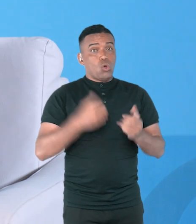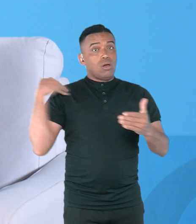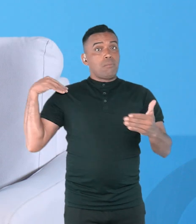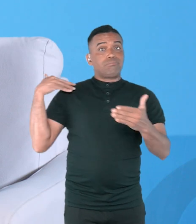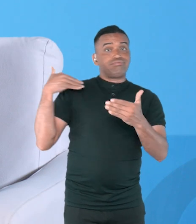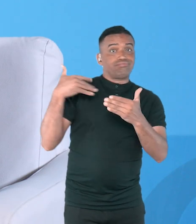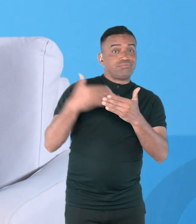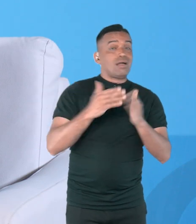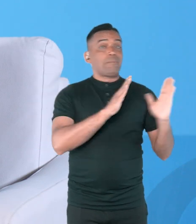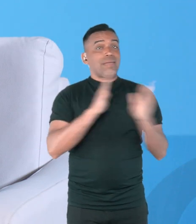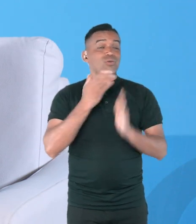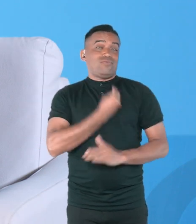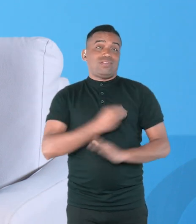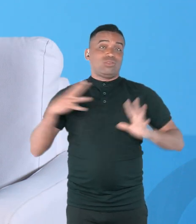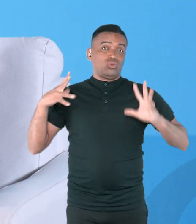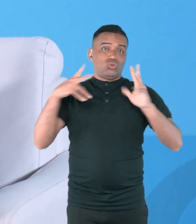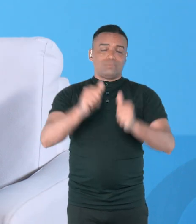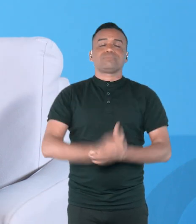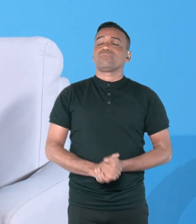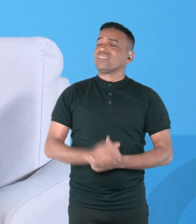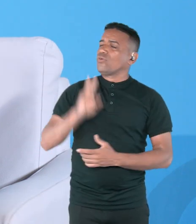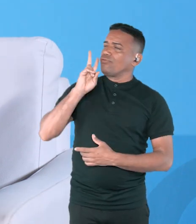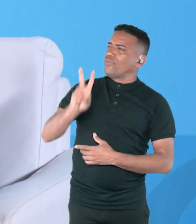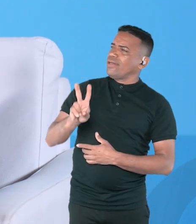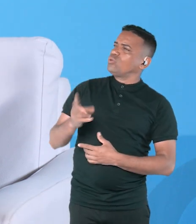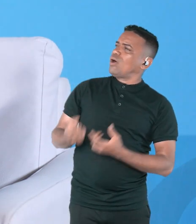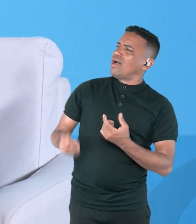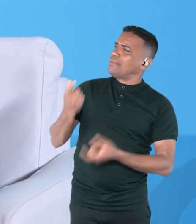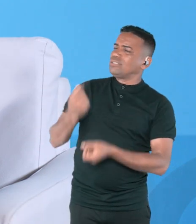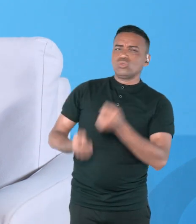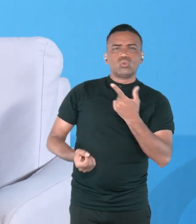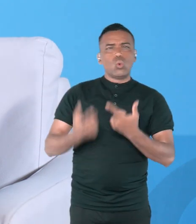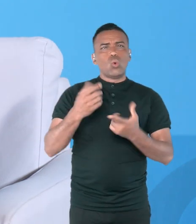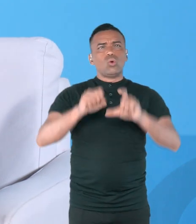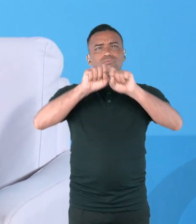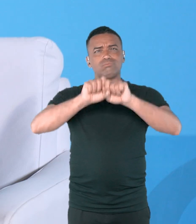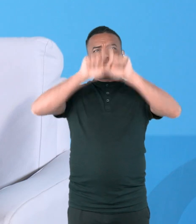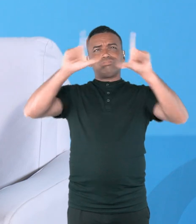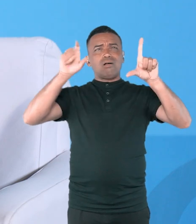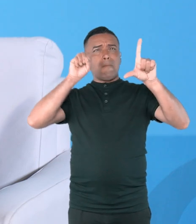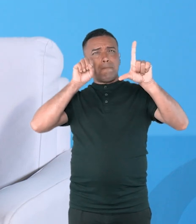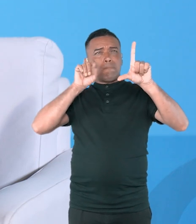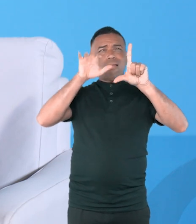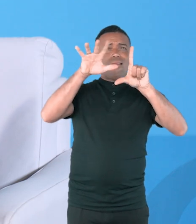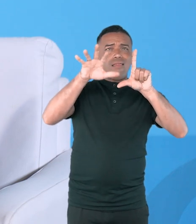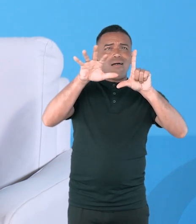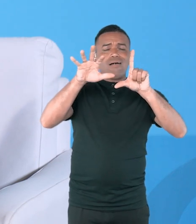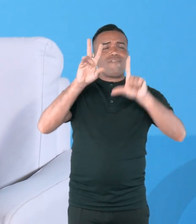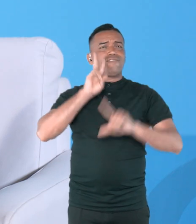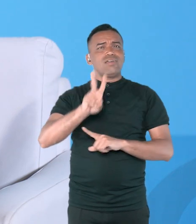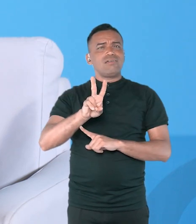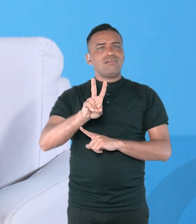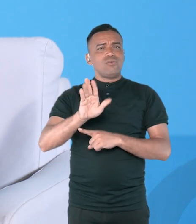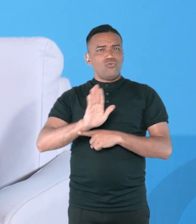na vida. E aí ele fala no final assim, mas vendo esses absurdos, vendo aquilo projetado ali,